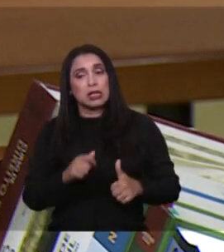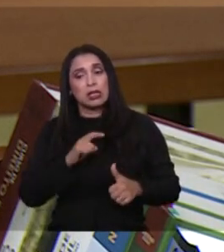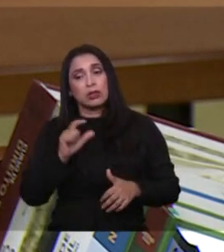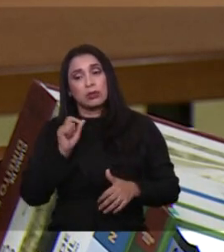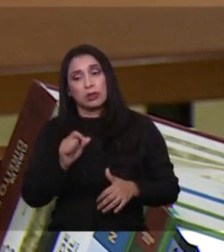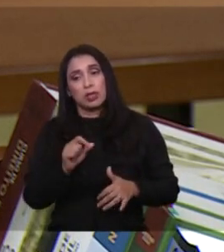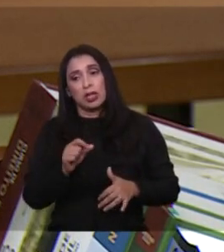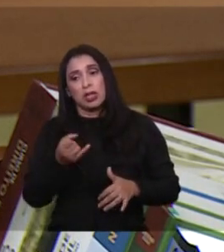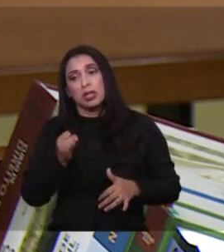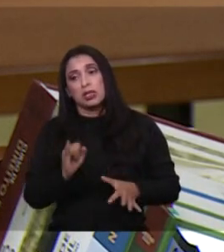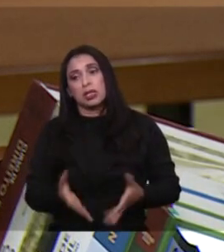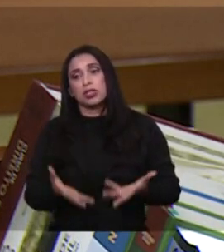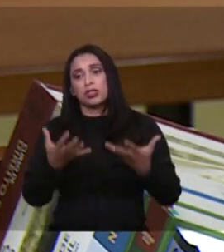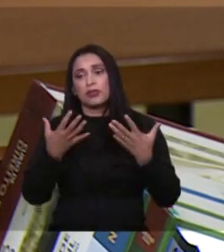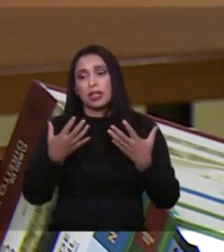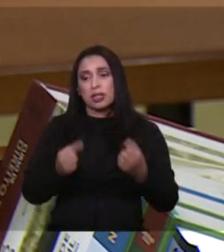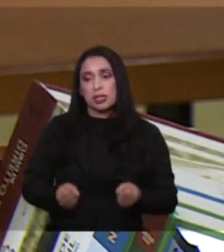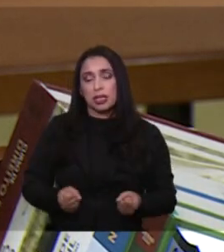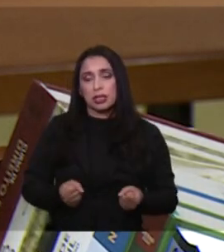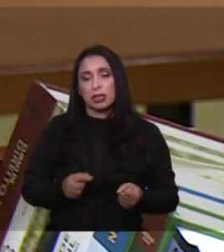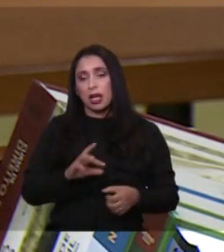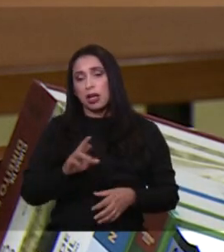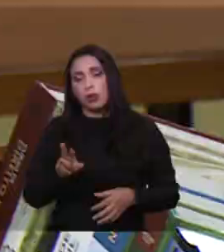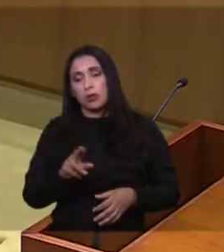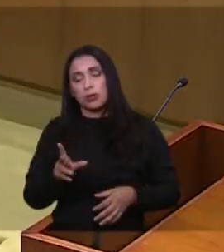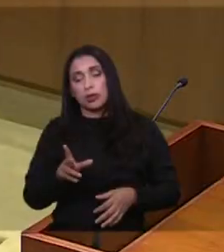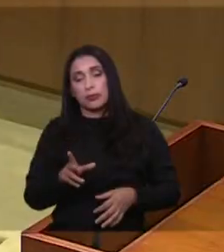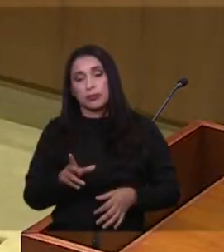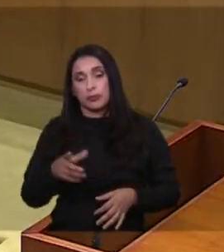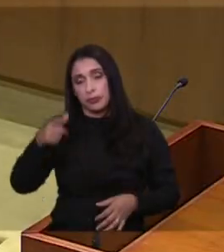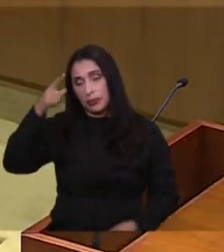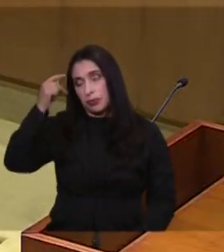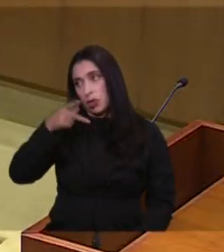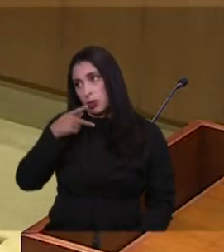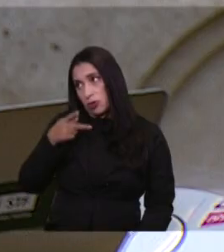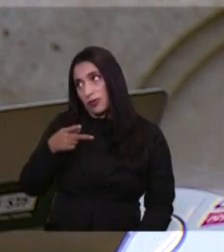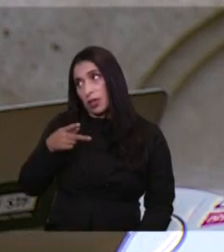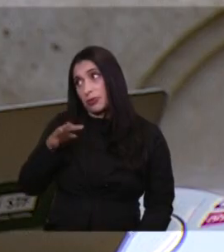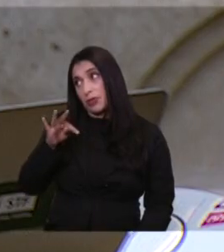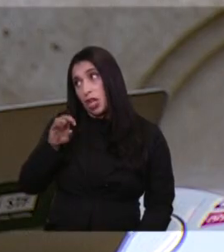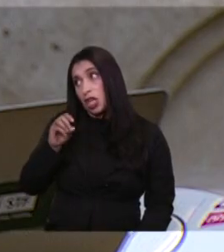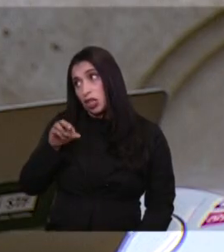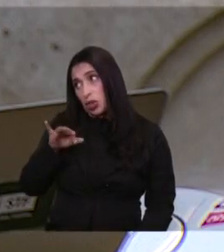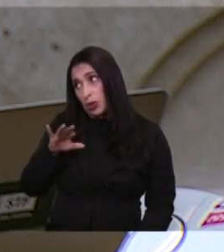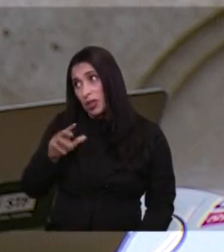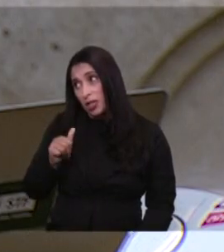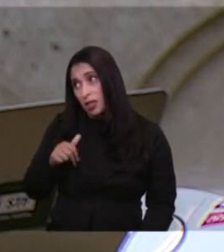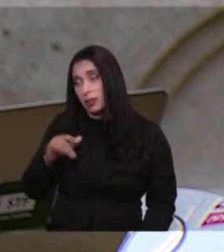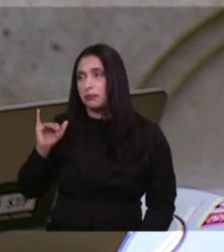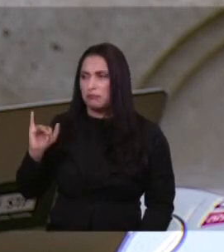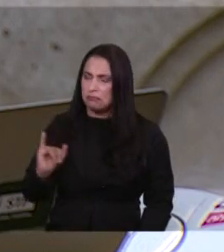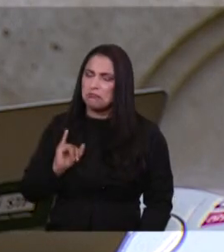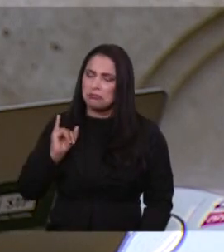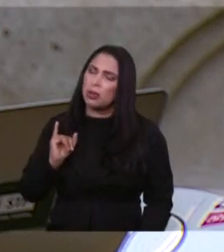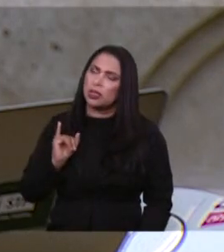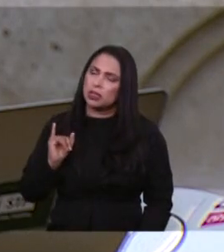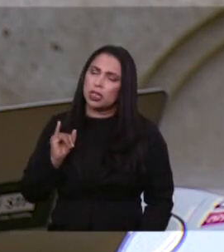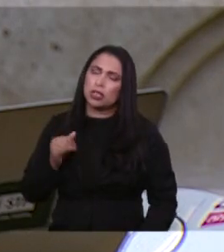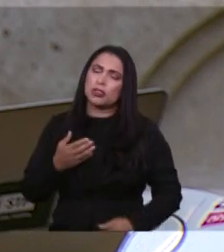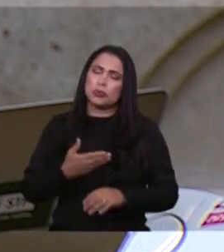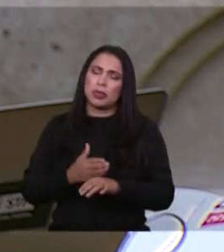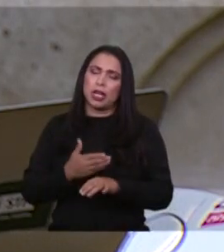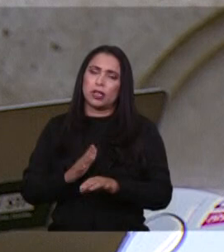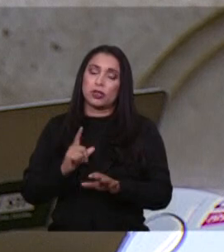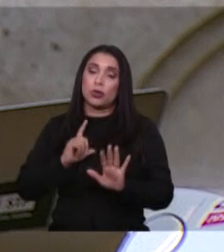de admissão ou não. Eu acho que, no fundo, embora a questão teórica seja importante, do ponto de vista